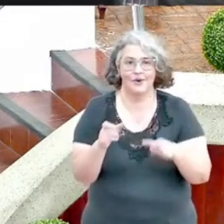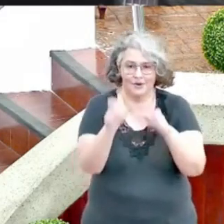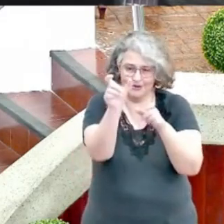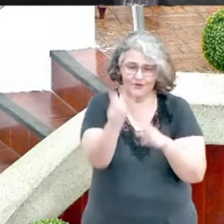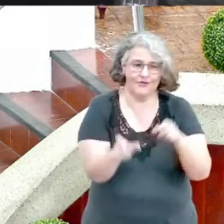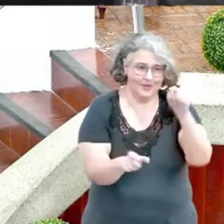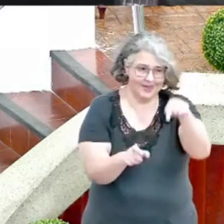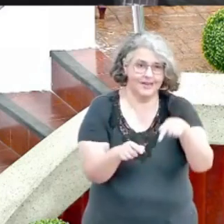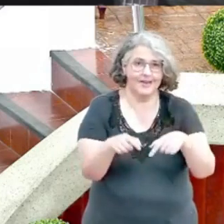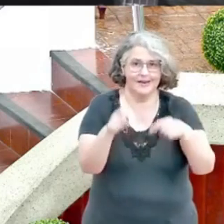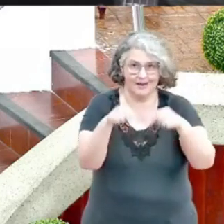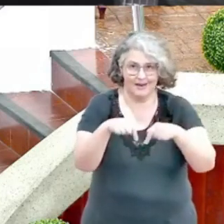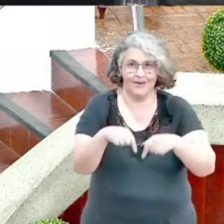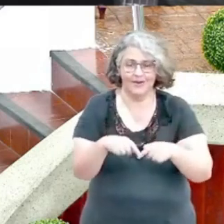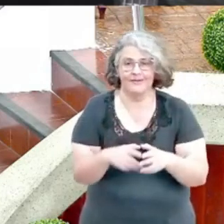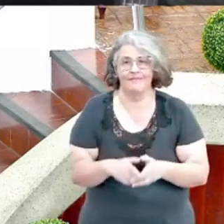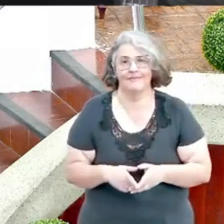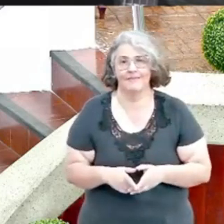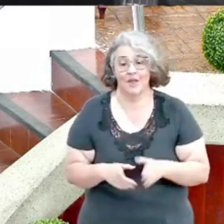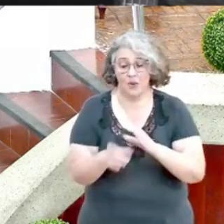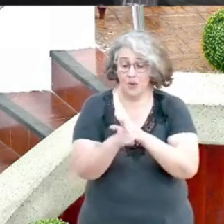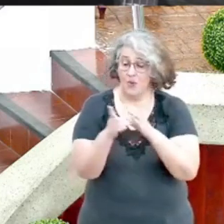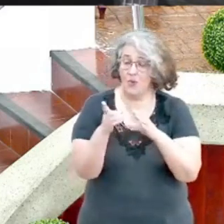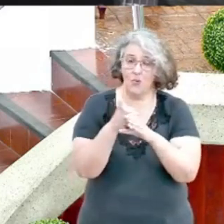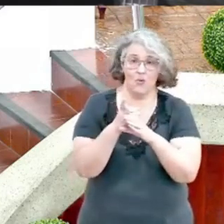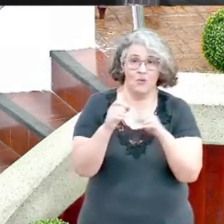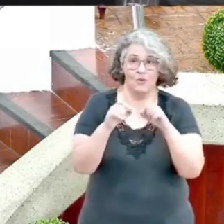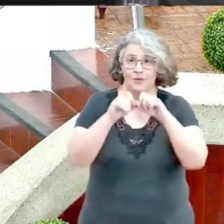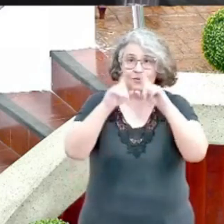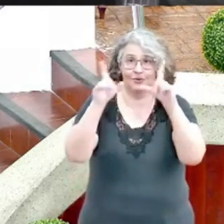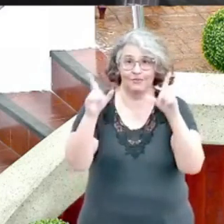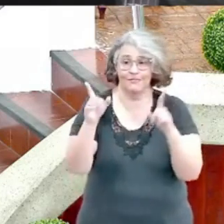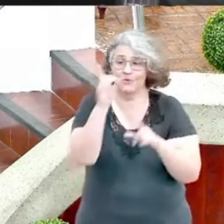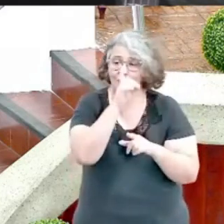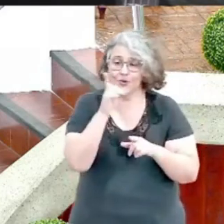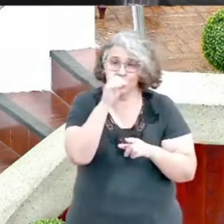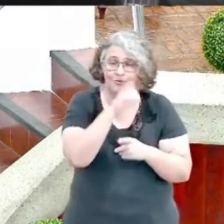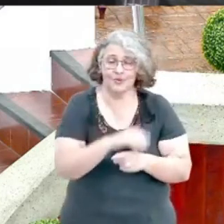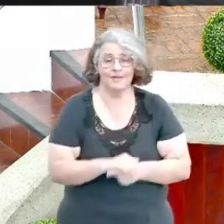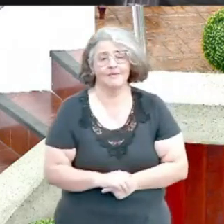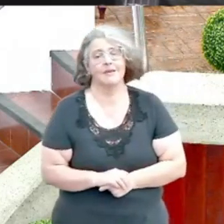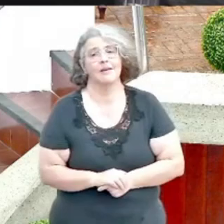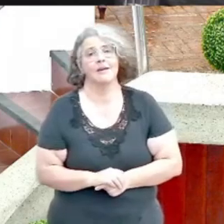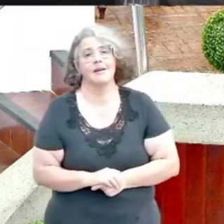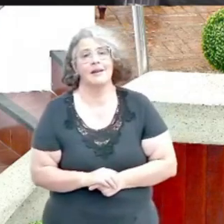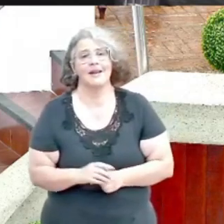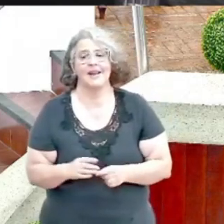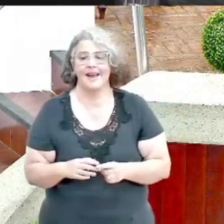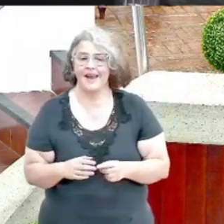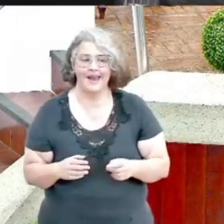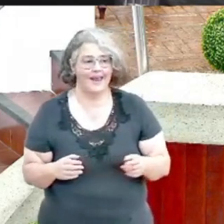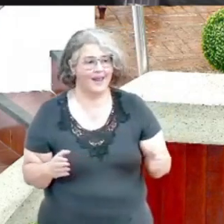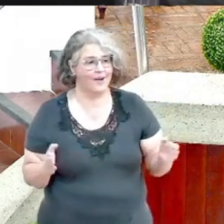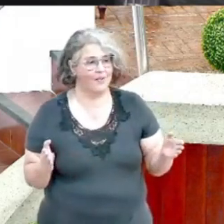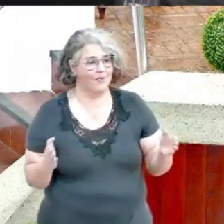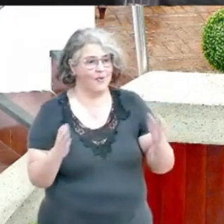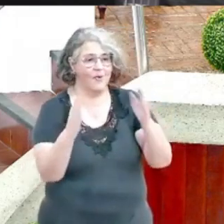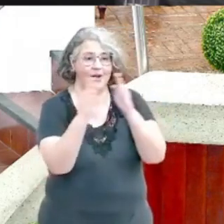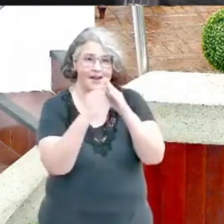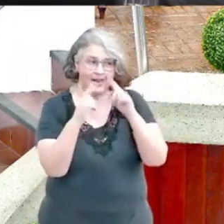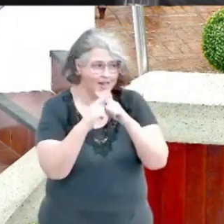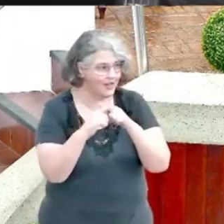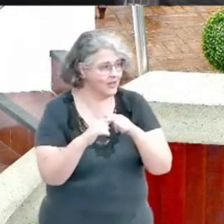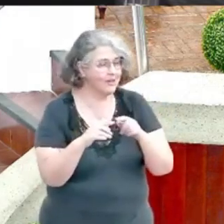dominical. O culto dominical é descrito no Novo Testamento como a congregação dos